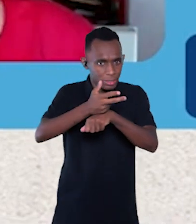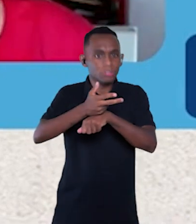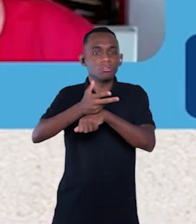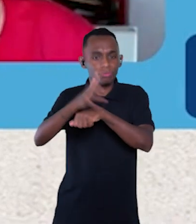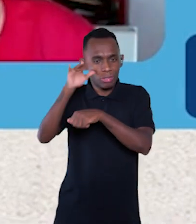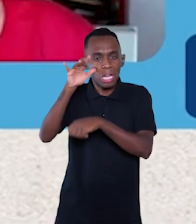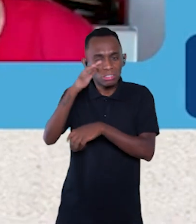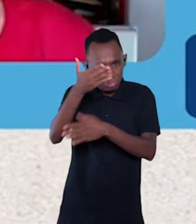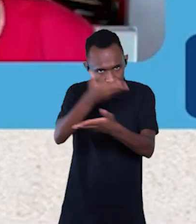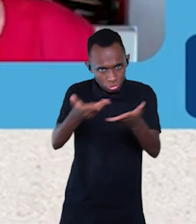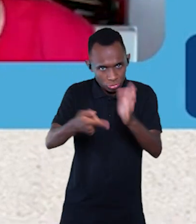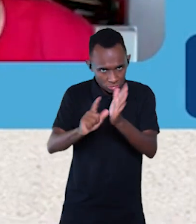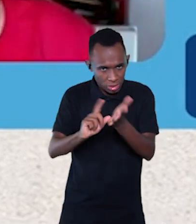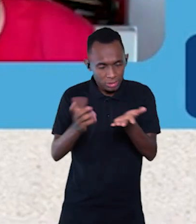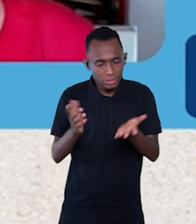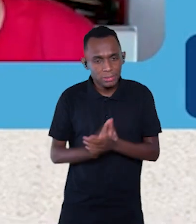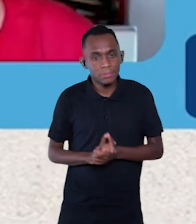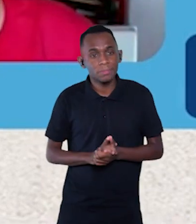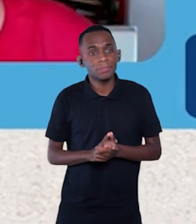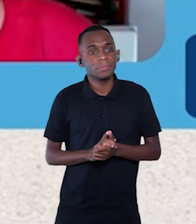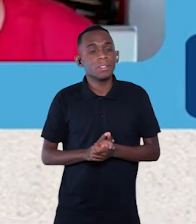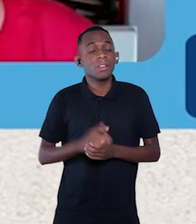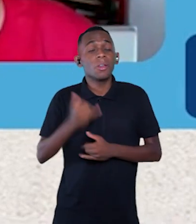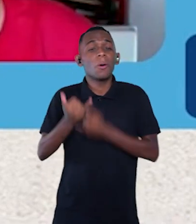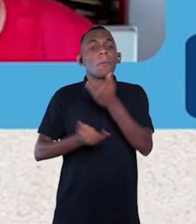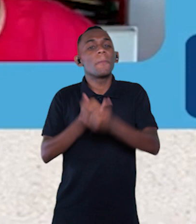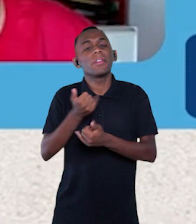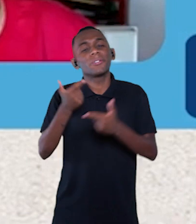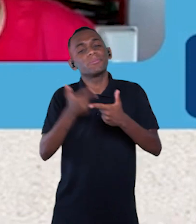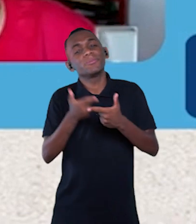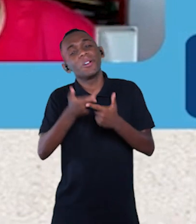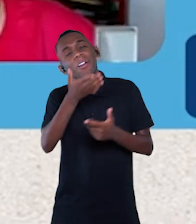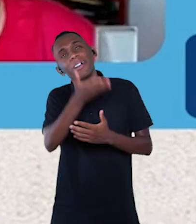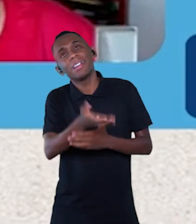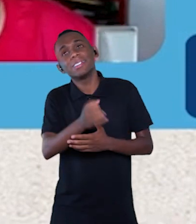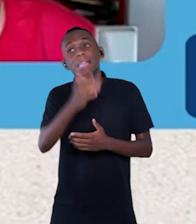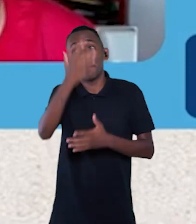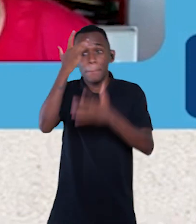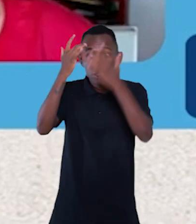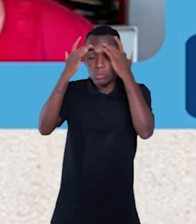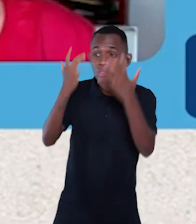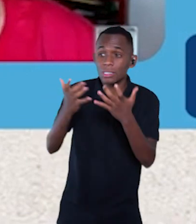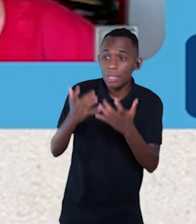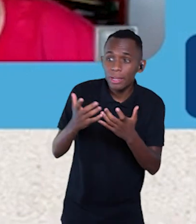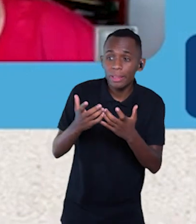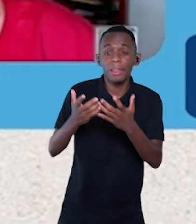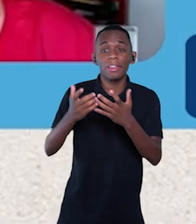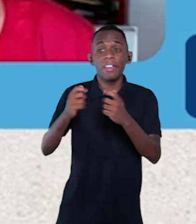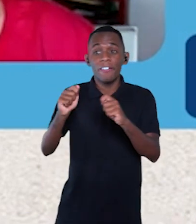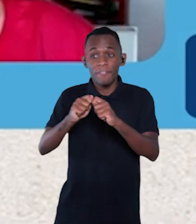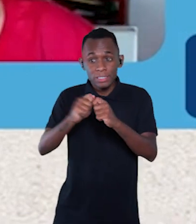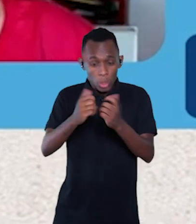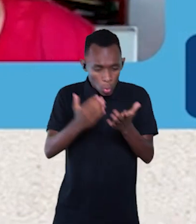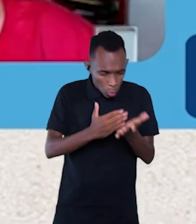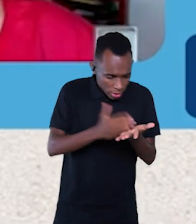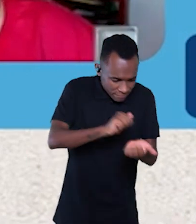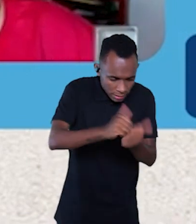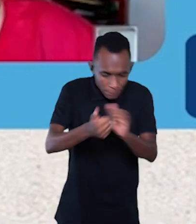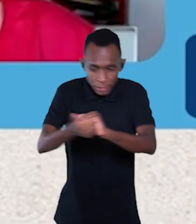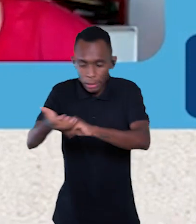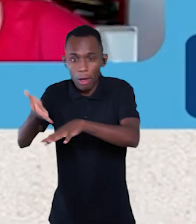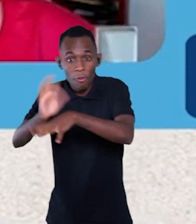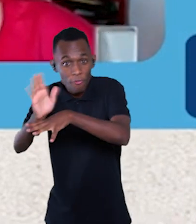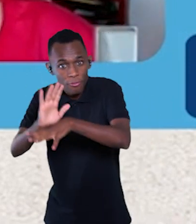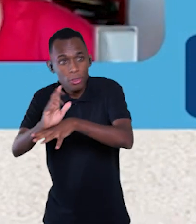clipe que a gente viu agora, chamado Conchinha. E eu brinco com ela que, caso alguém se interesse em fazer uma série desse livro, que